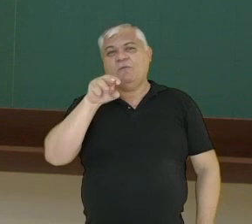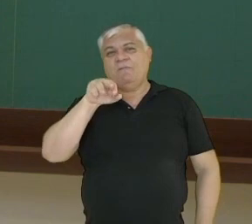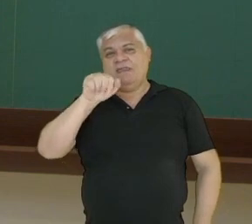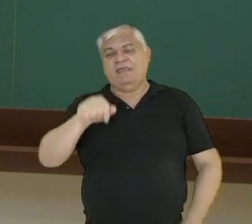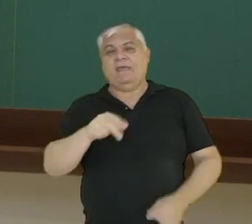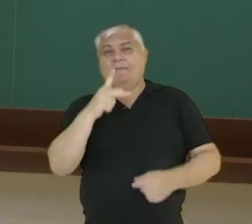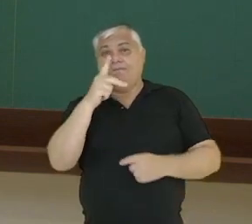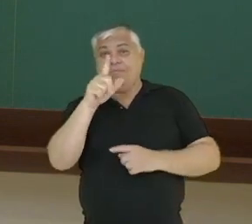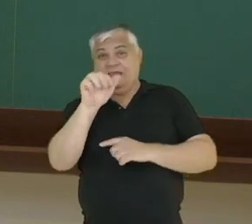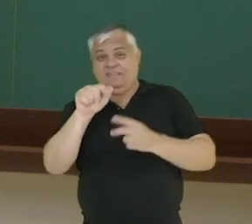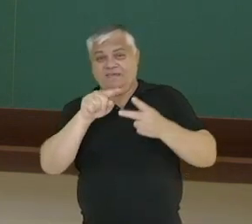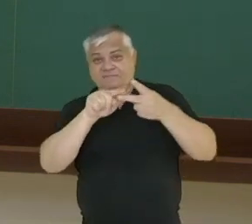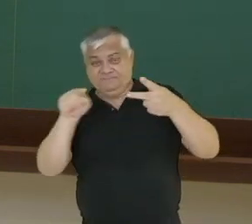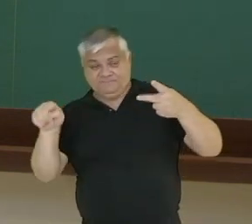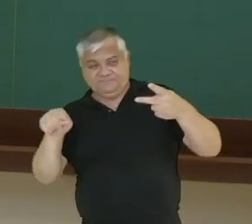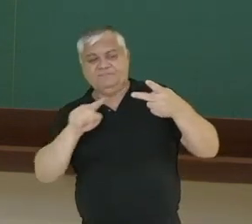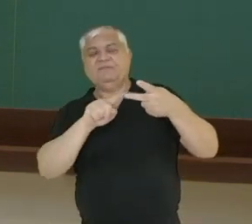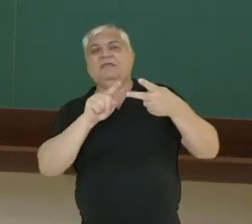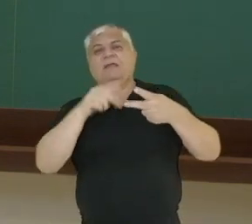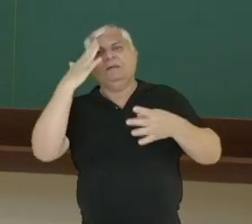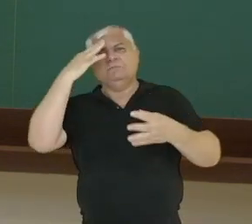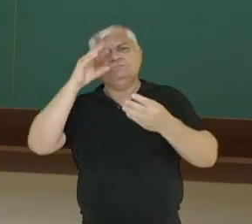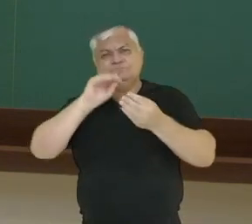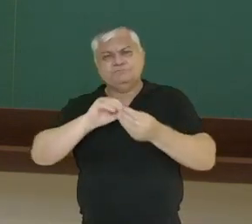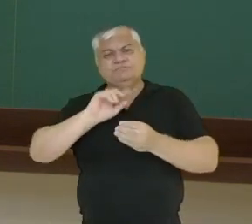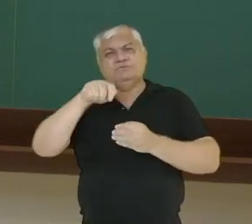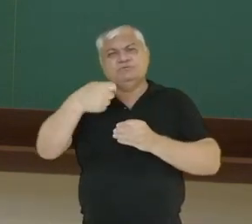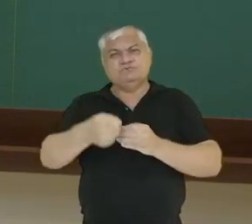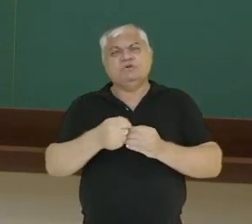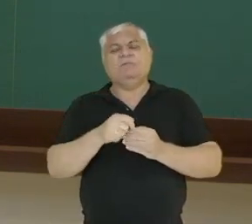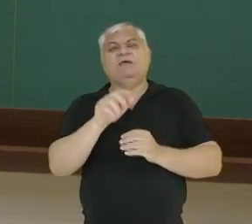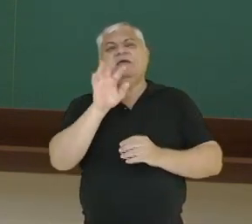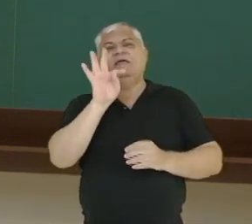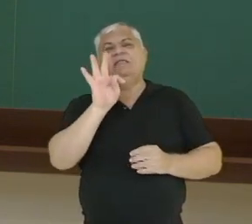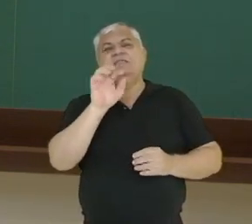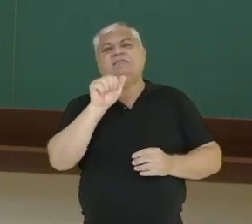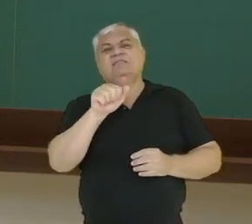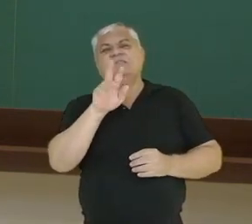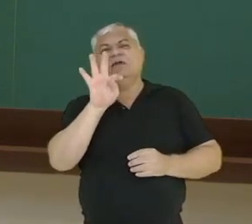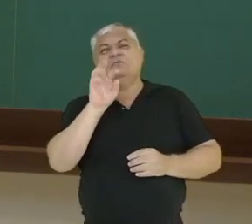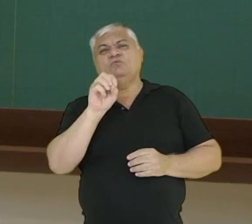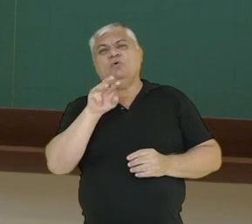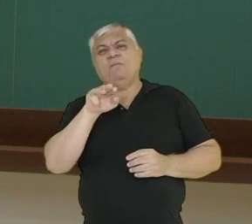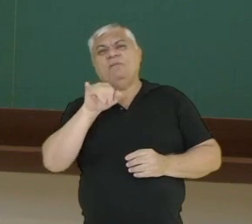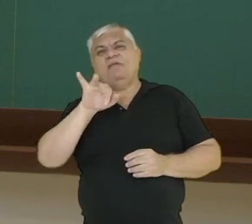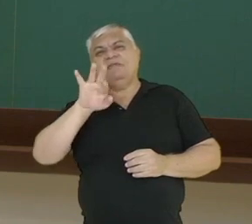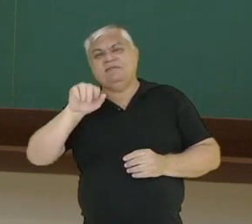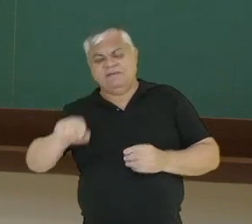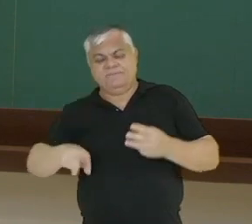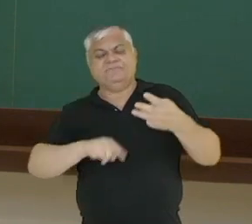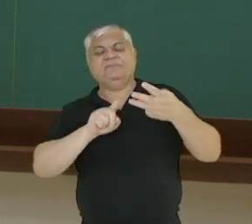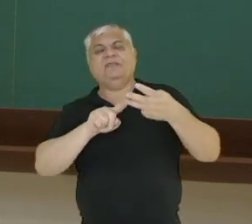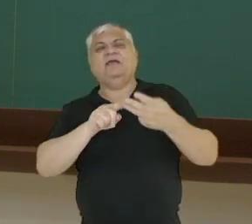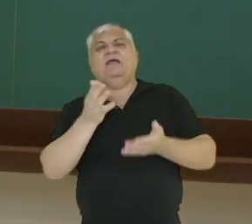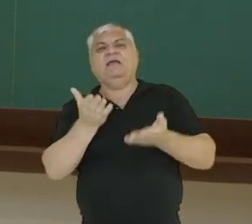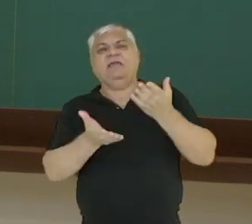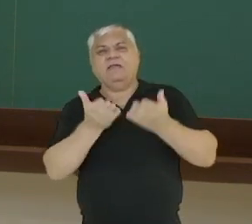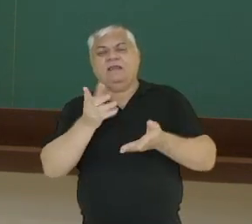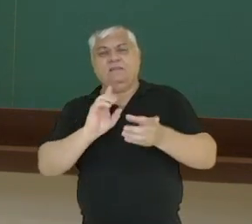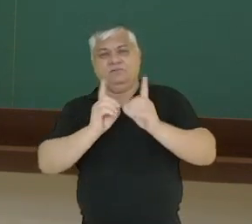sua classificação, compreendemos o conceito de tautomeria, compreendemos o conceito de equilíbrio